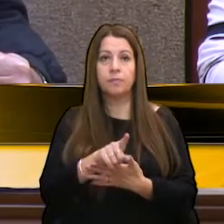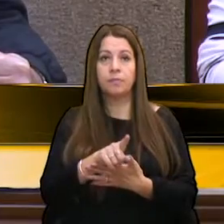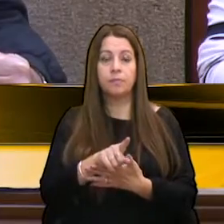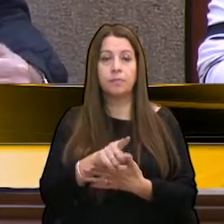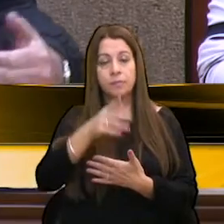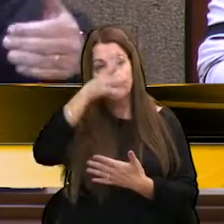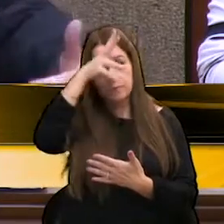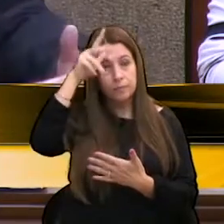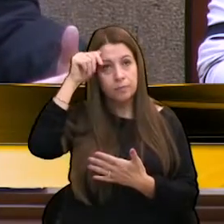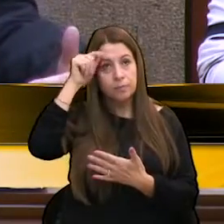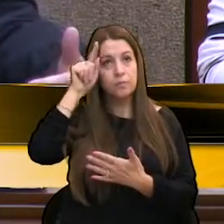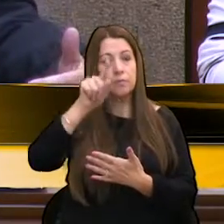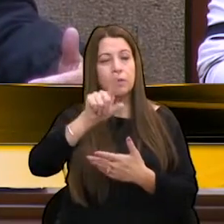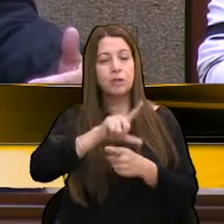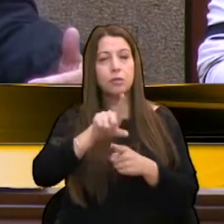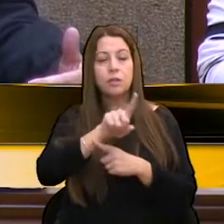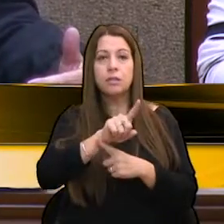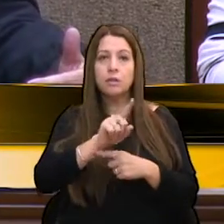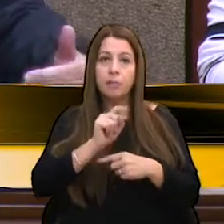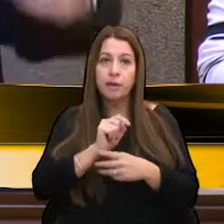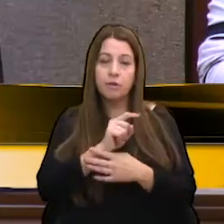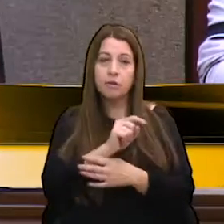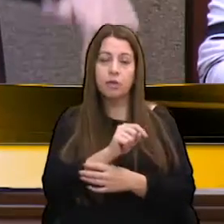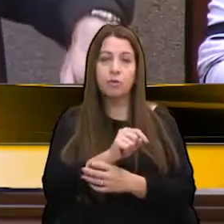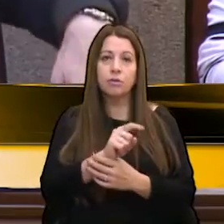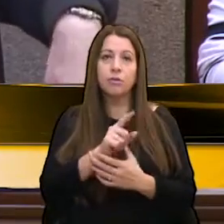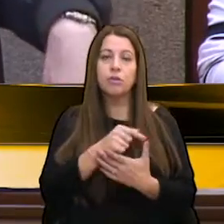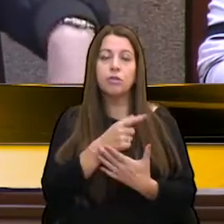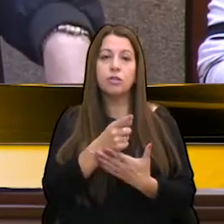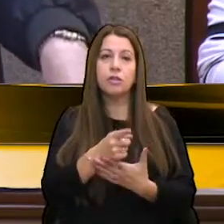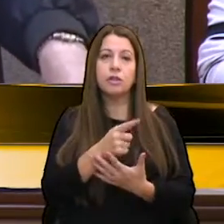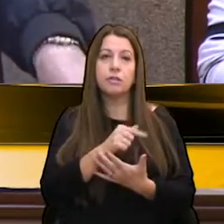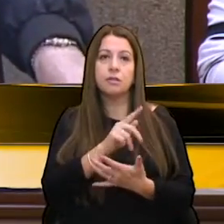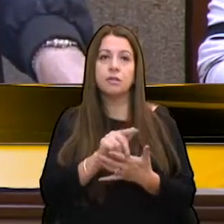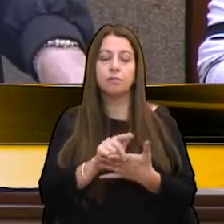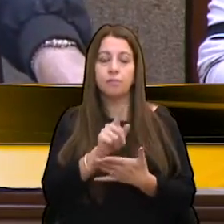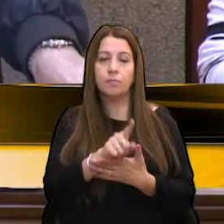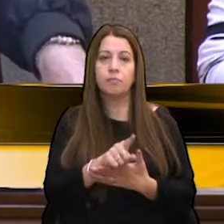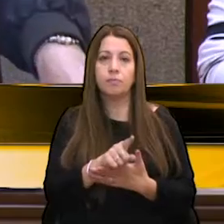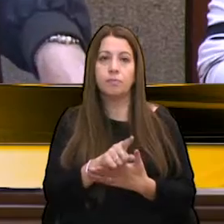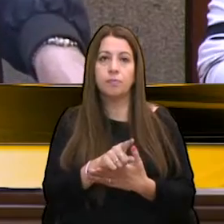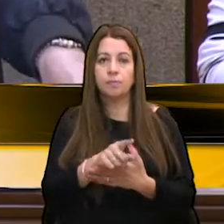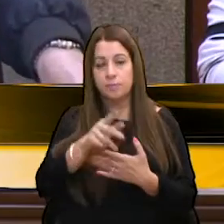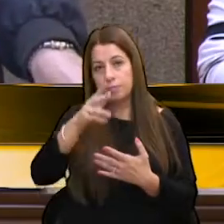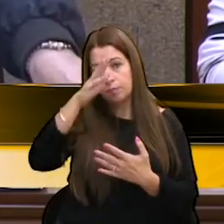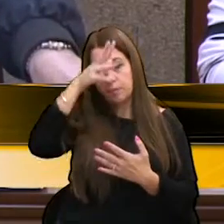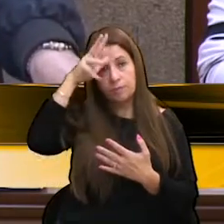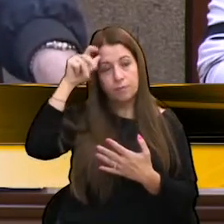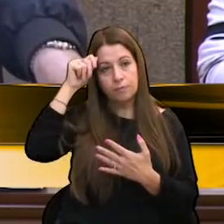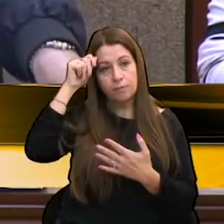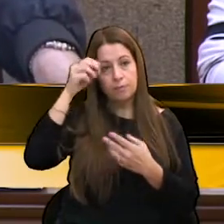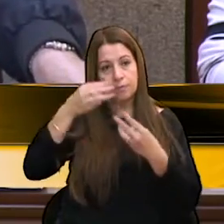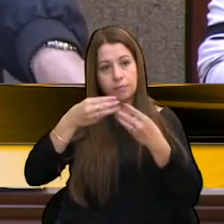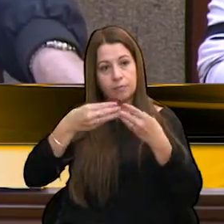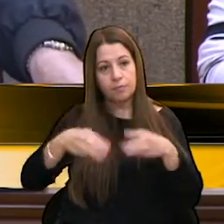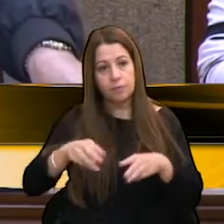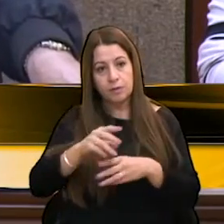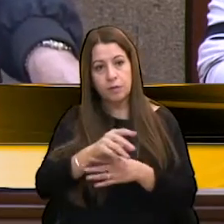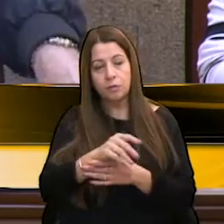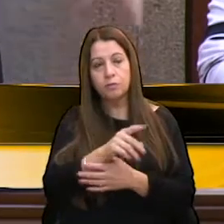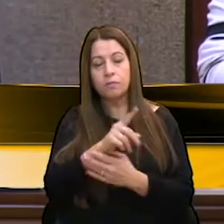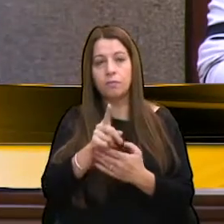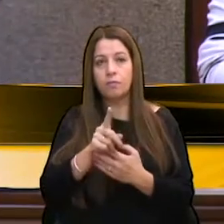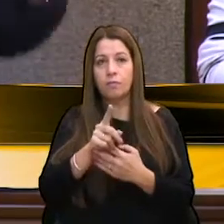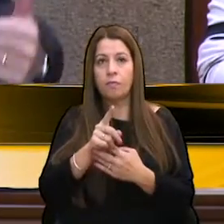a prefeitura deixou expirar esta data, e uma semana depois, a prefeitura apresenta o Museu da Indústria e